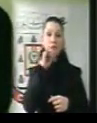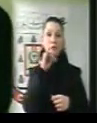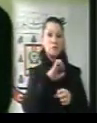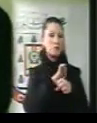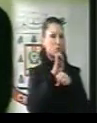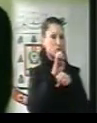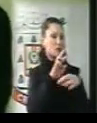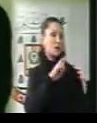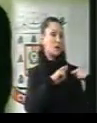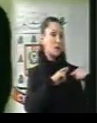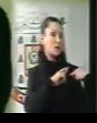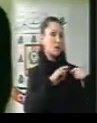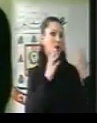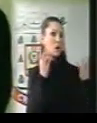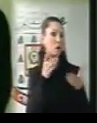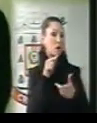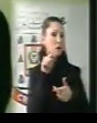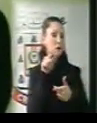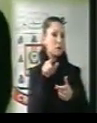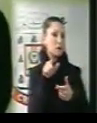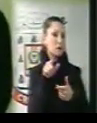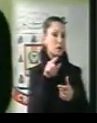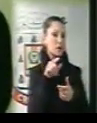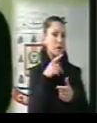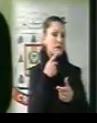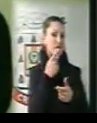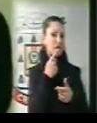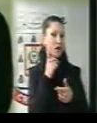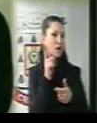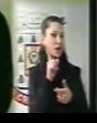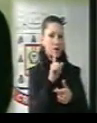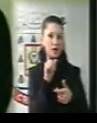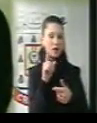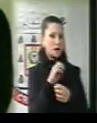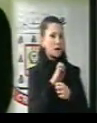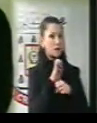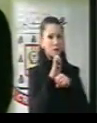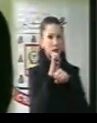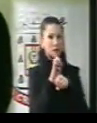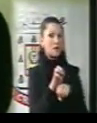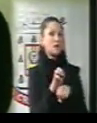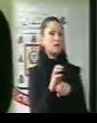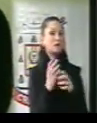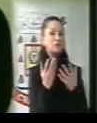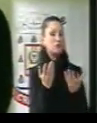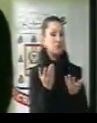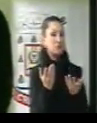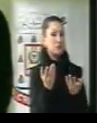o senhor dizendo que ainda não foi estadualizado, que falta só um decreto, né? Eu gostaria de solicitar ao senhor que